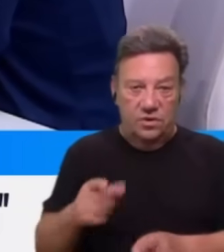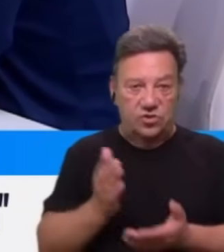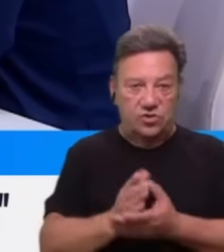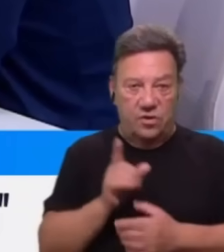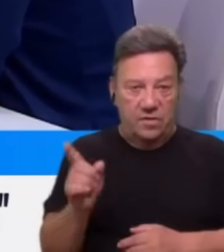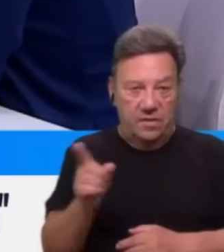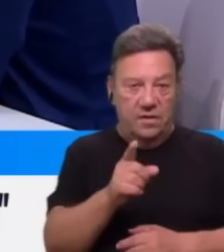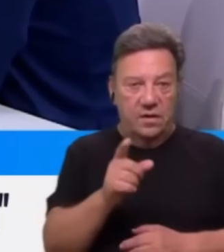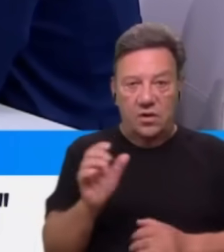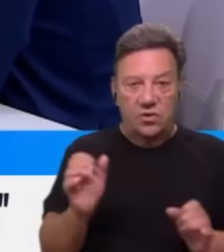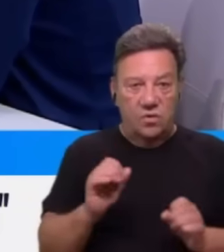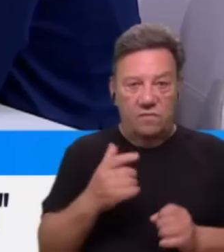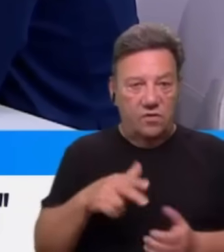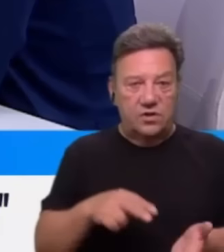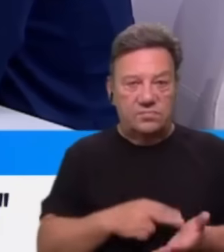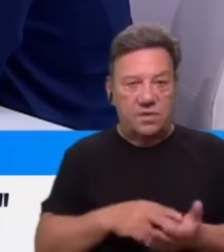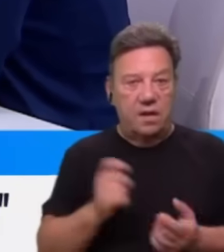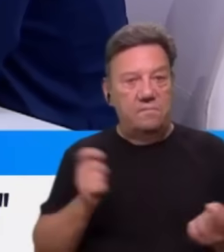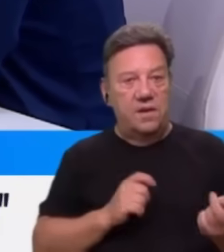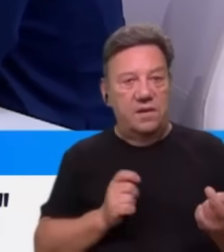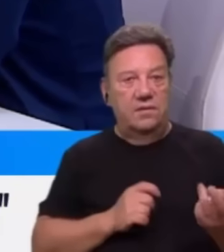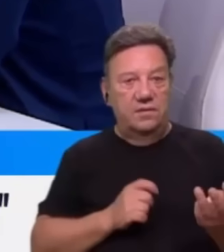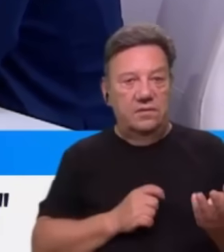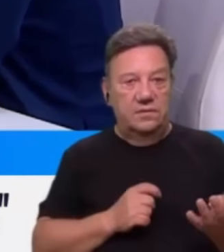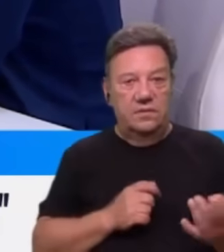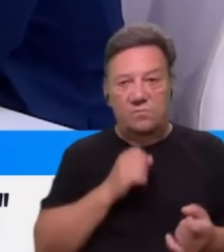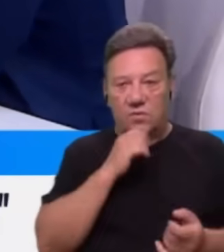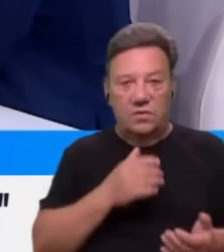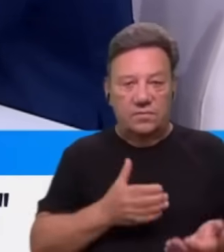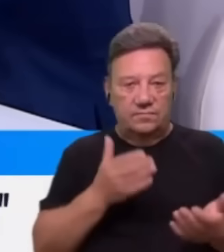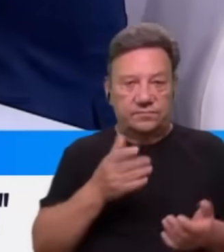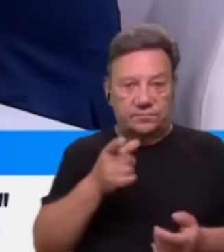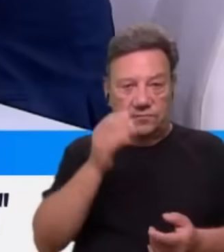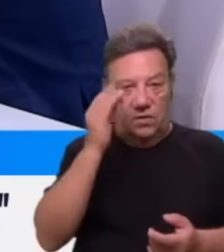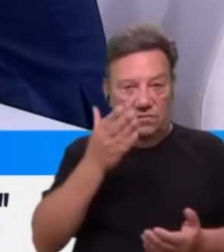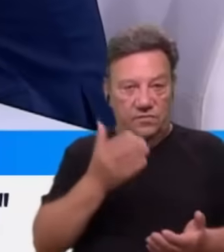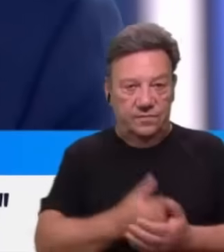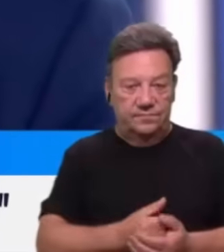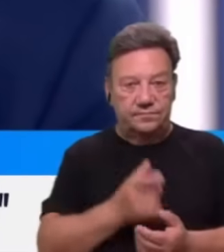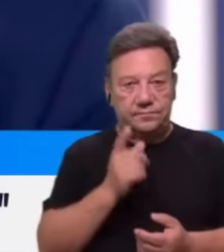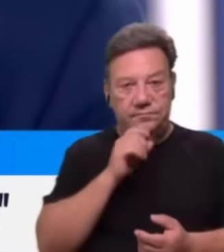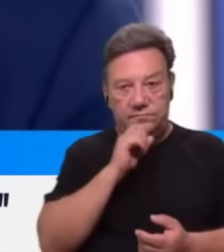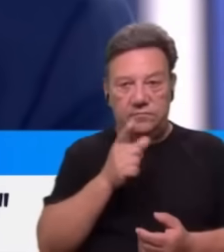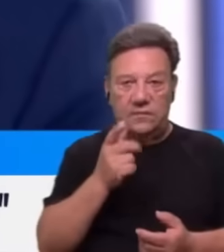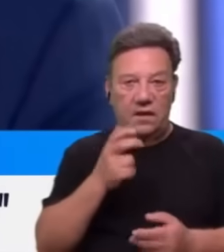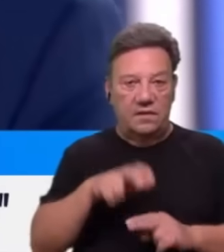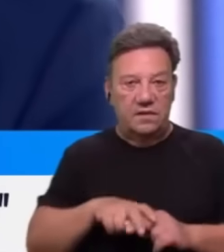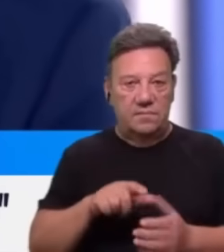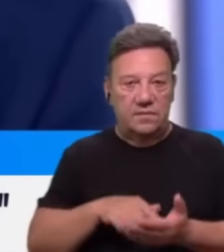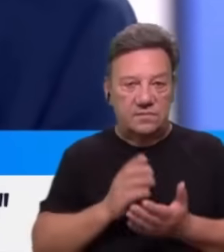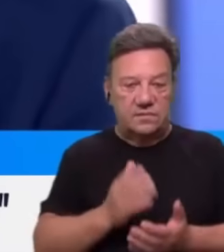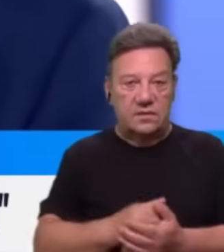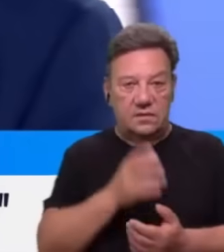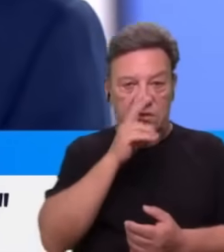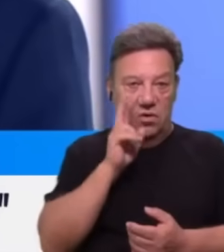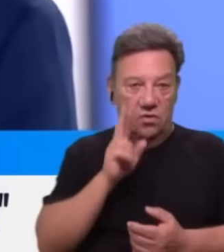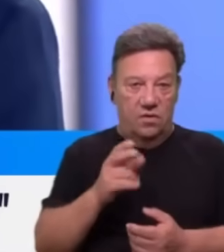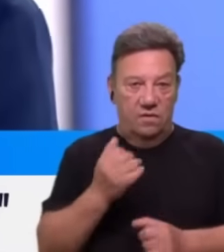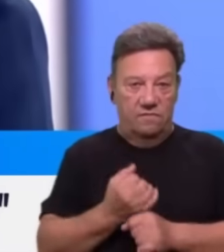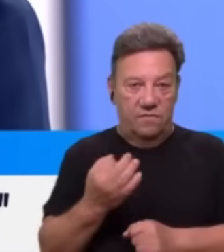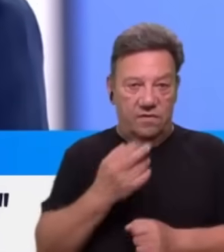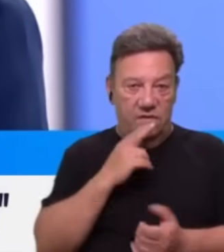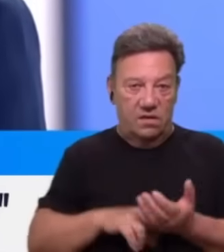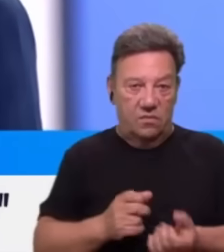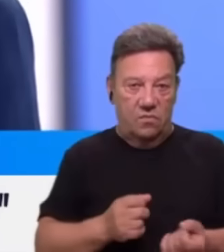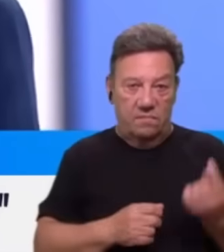essa escolas que não vão esperar meses para ter olharmos para e para terem as disciplinas que necessitas olharmos para o que foi a realidade